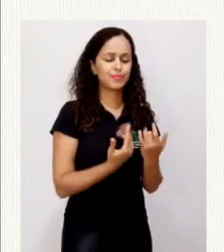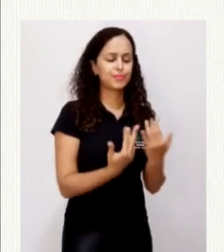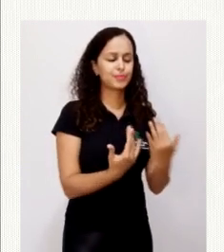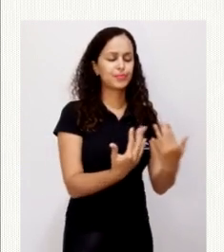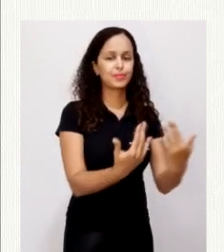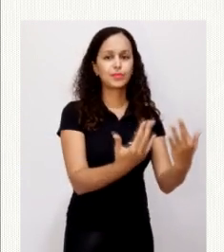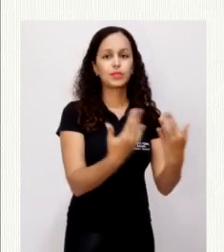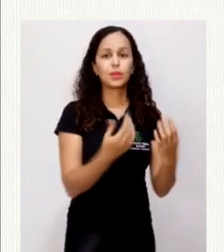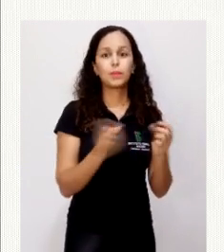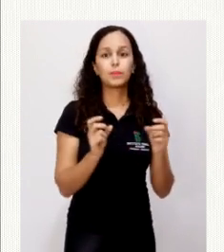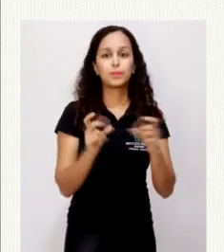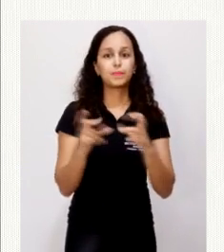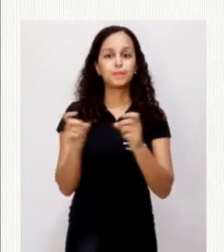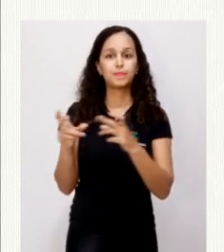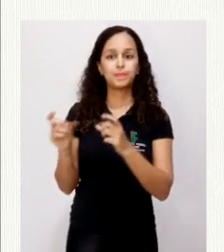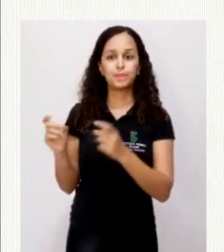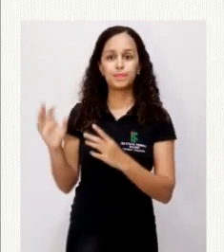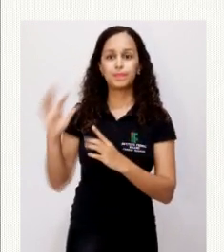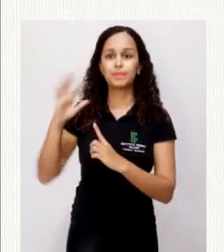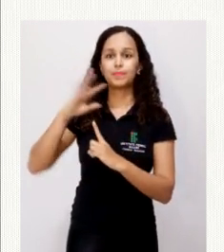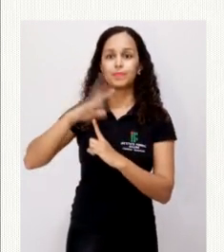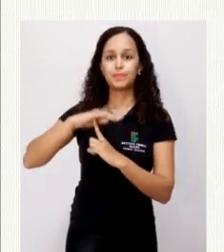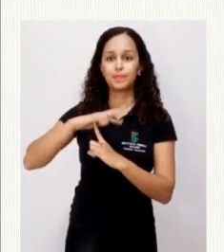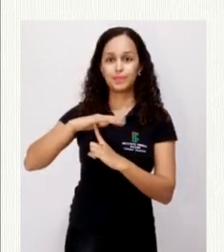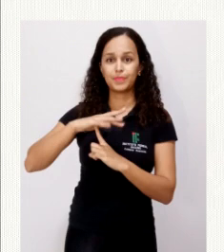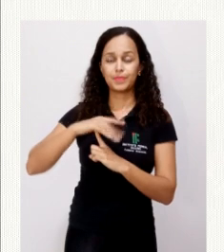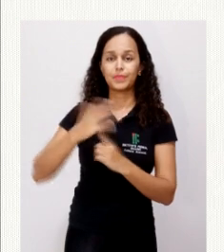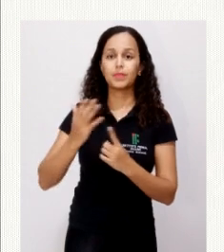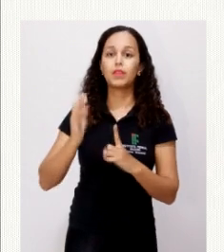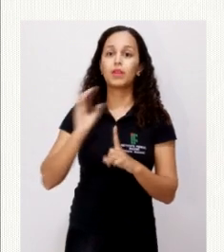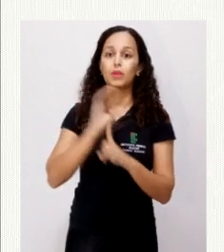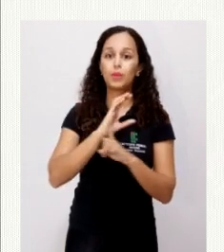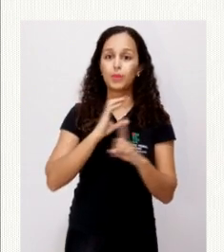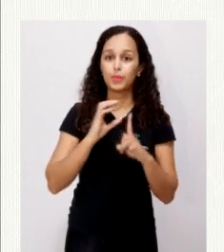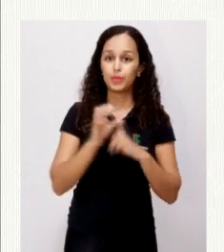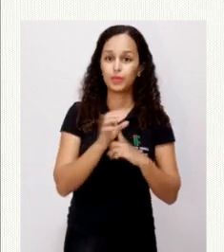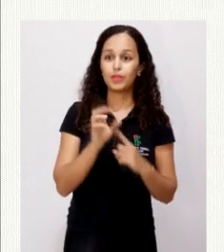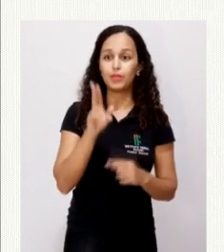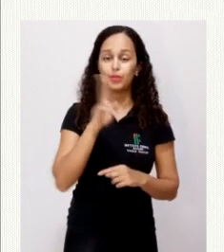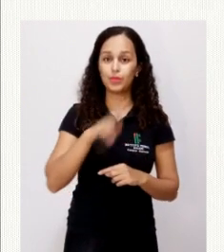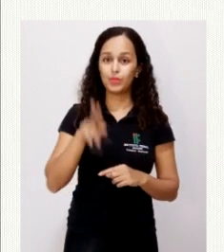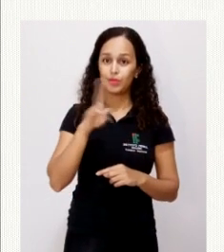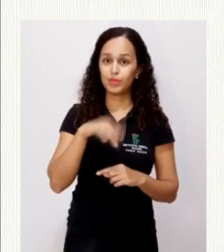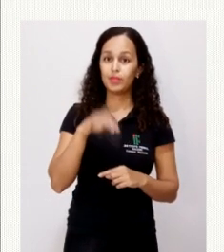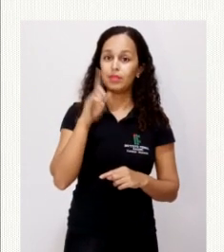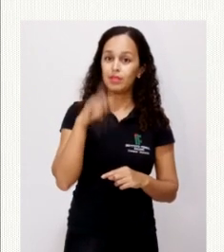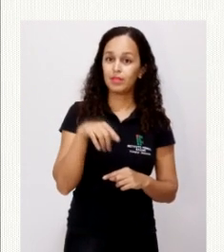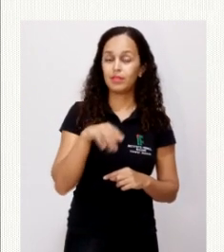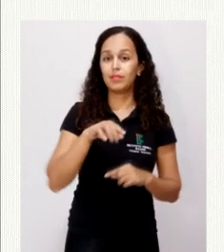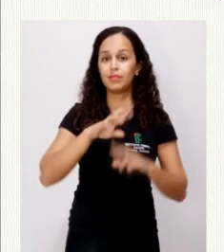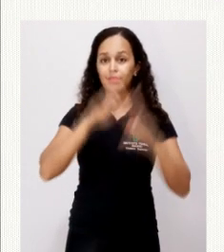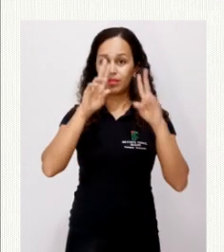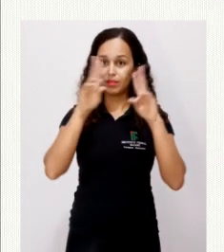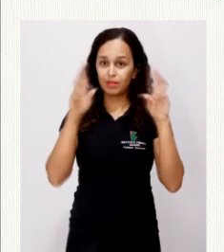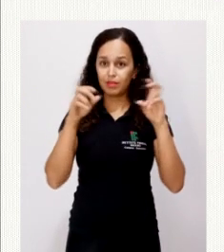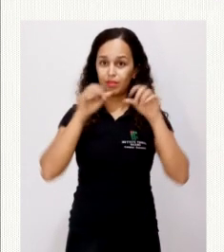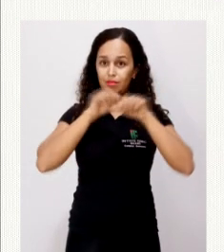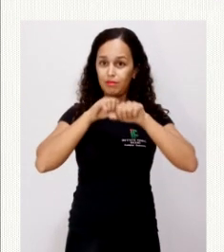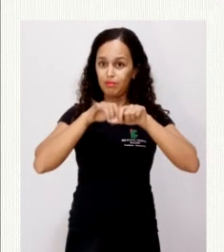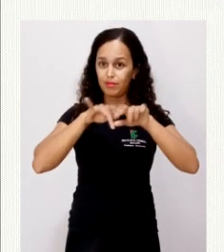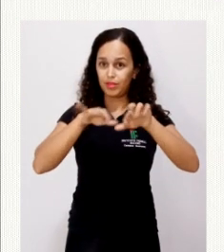comercialização local. E assim já ocorre uma certa disseminação e são usadas pela comunidade, que são as chamadas